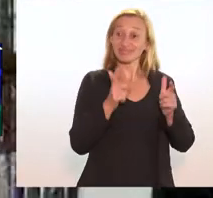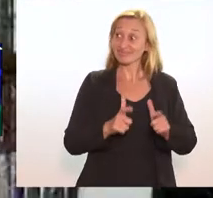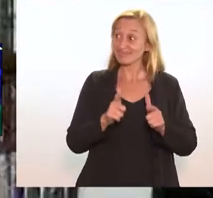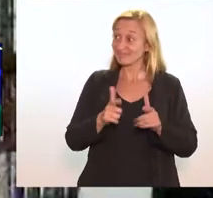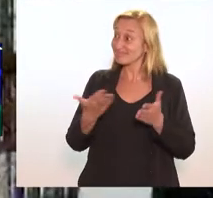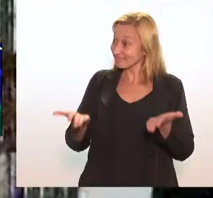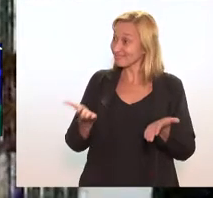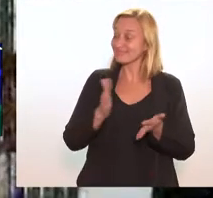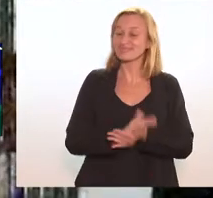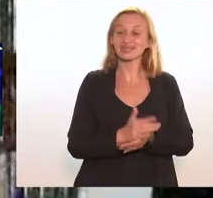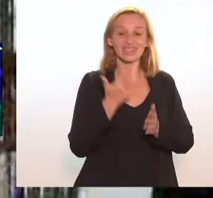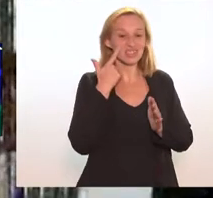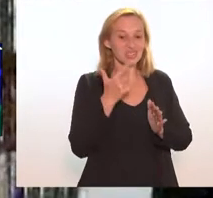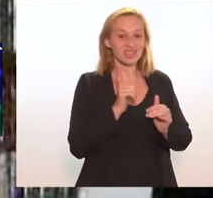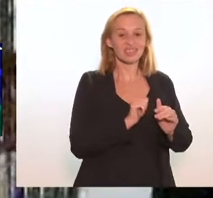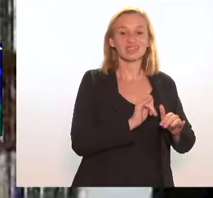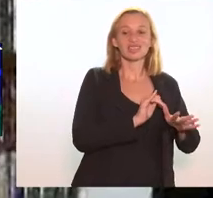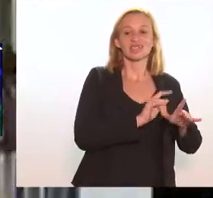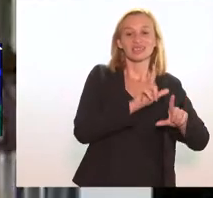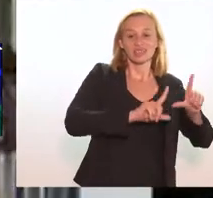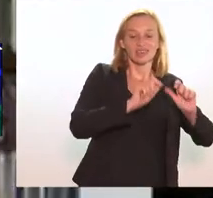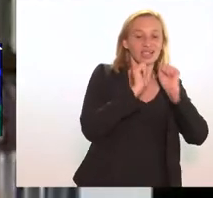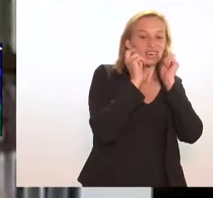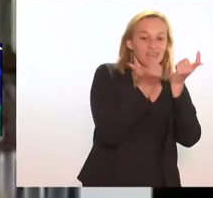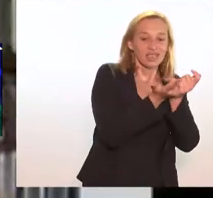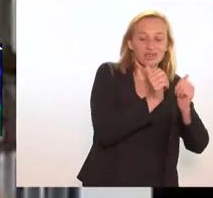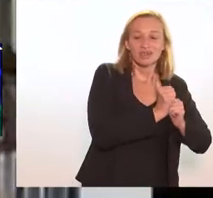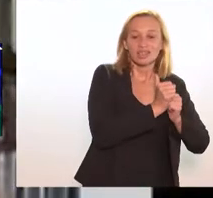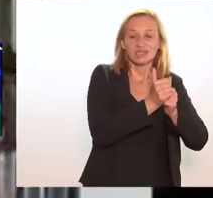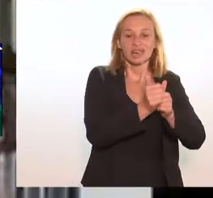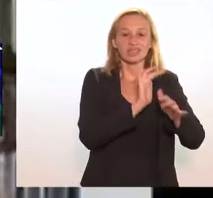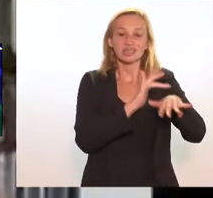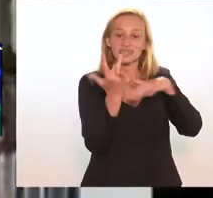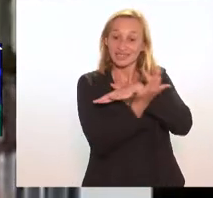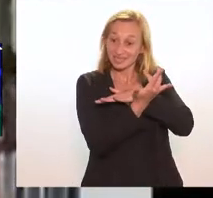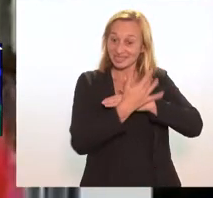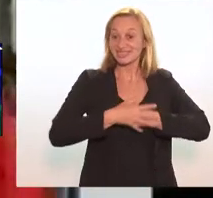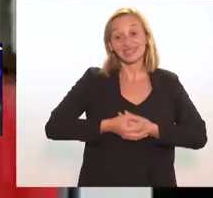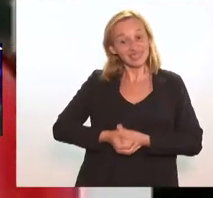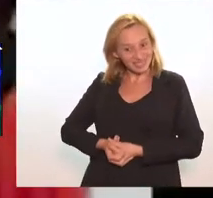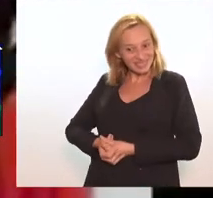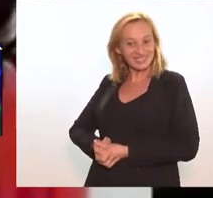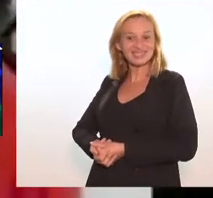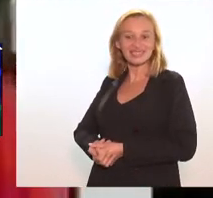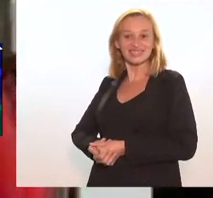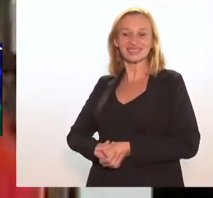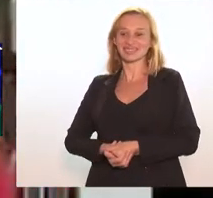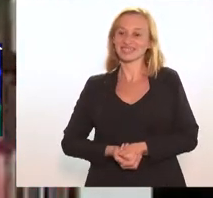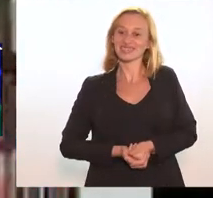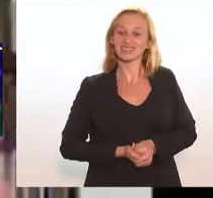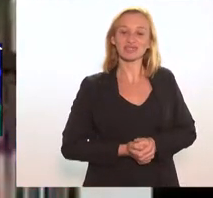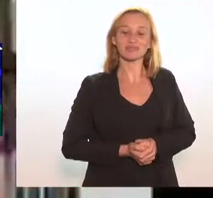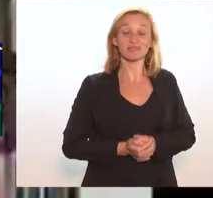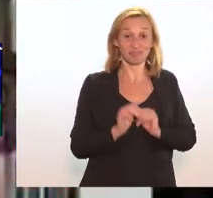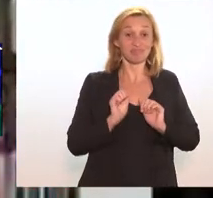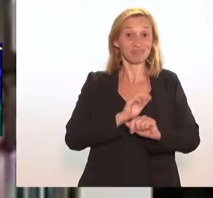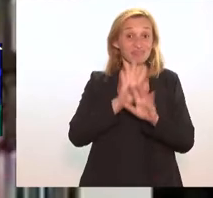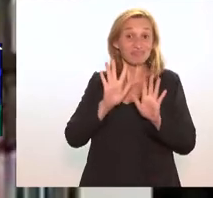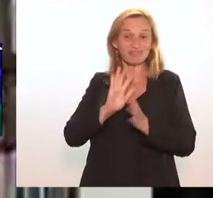né? Aqueles que nos assistem pela TV Aleja, aqueles que nos assistem pelas redes sociais. Né? É